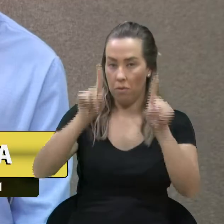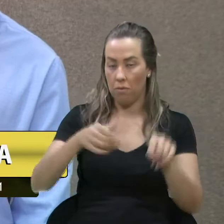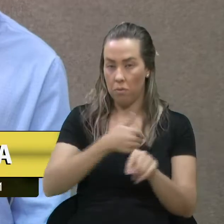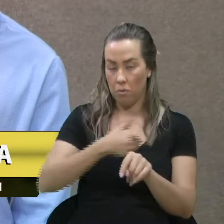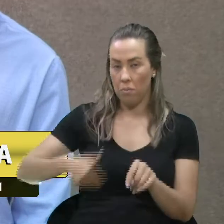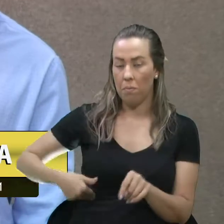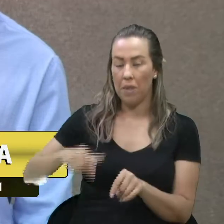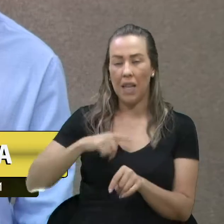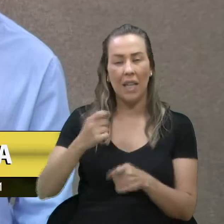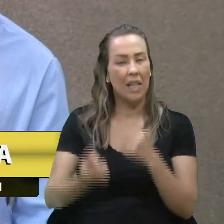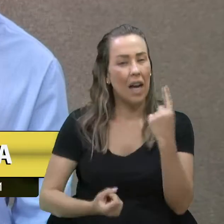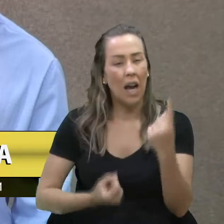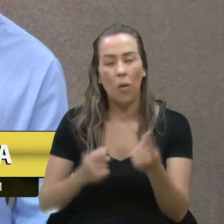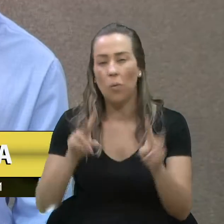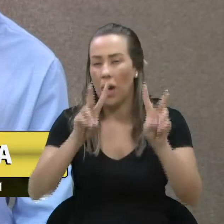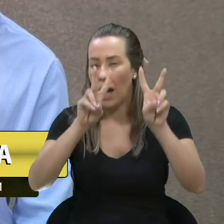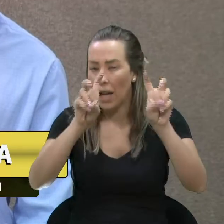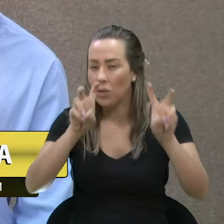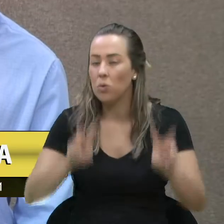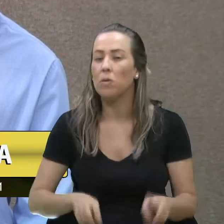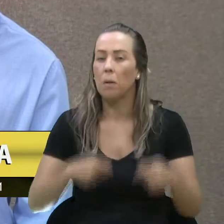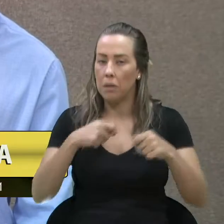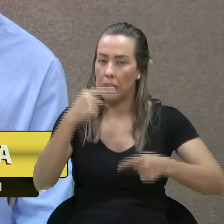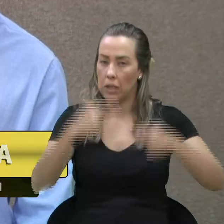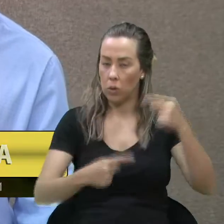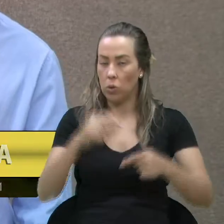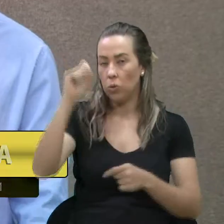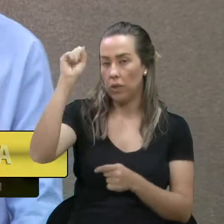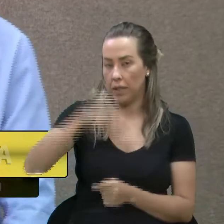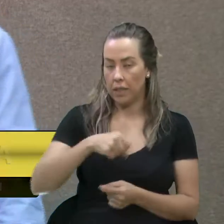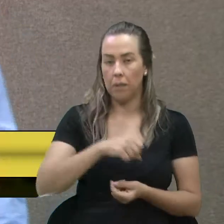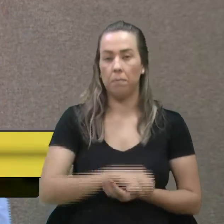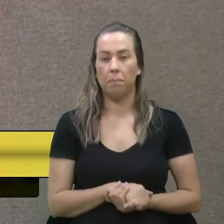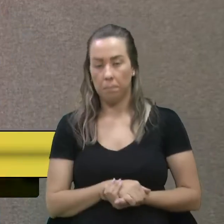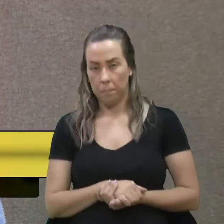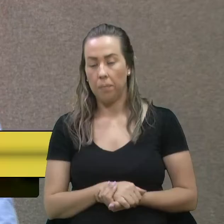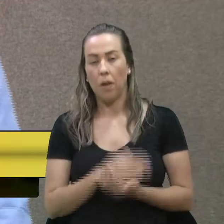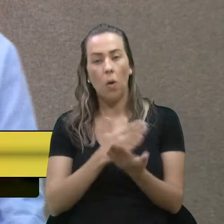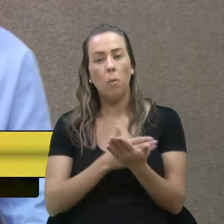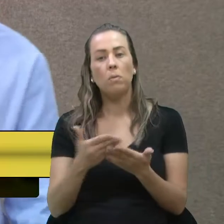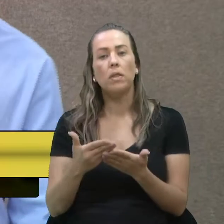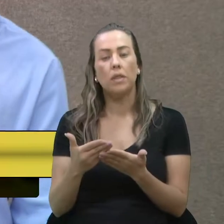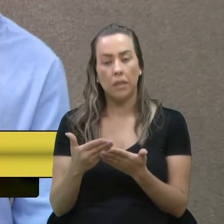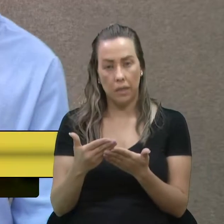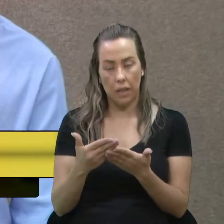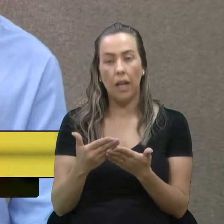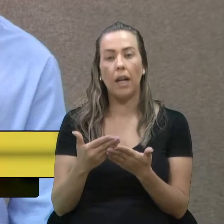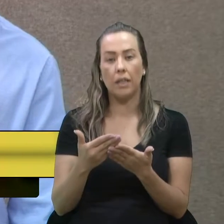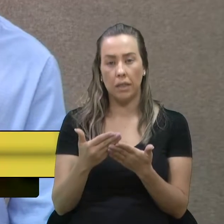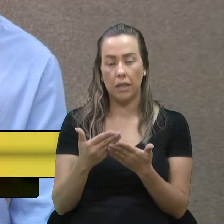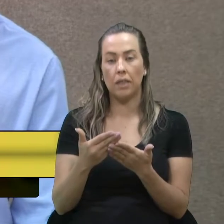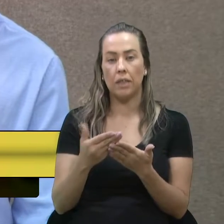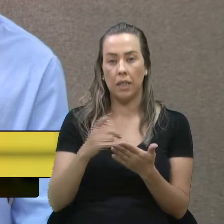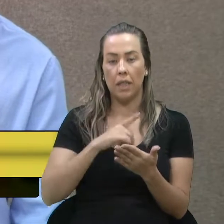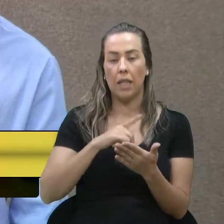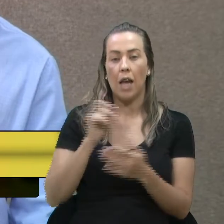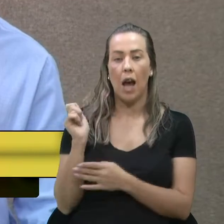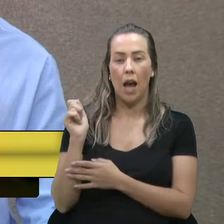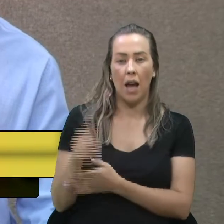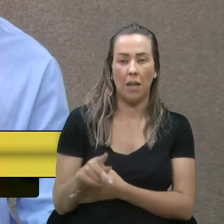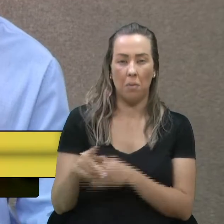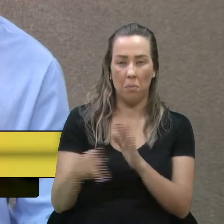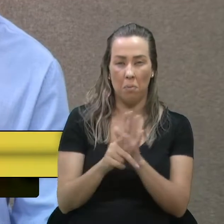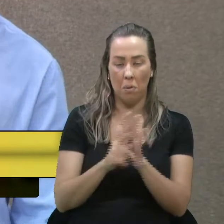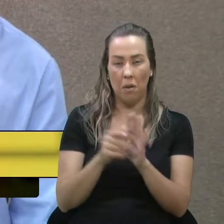tem alguns assuntos que têm que ser debatidos nessa casa. Para começar, pelo rombo que tem da Previdência,